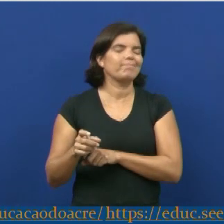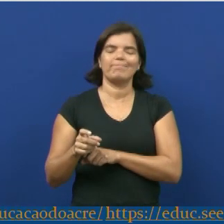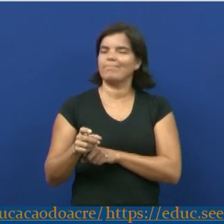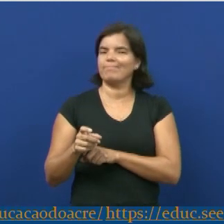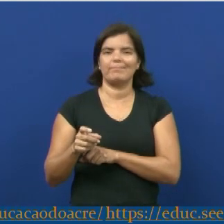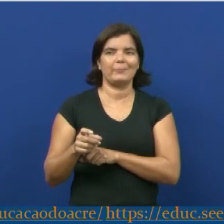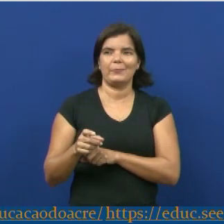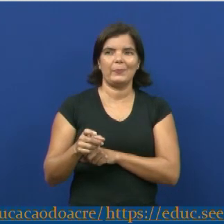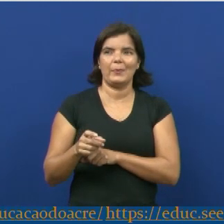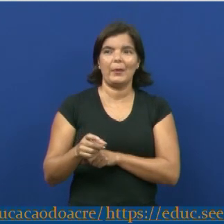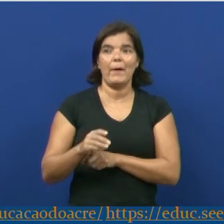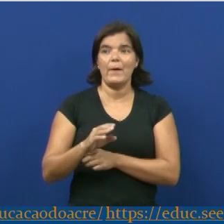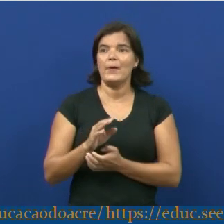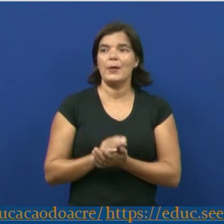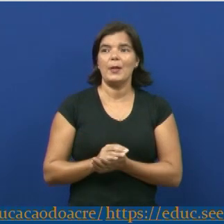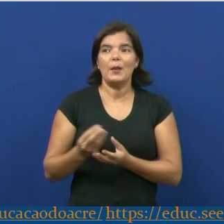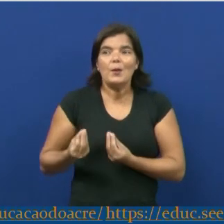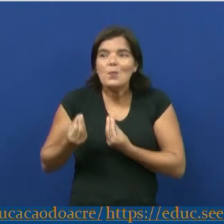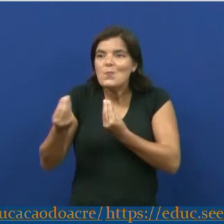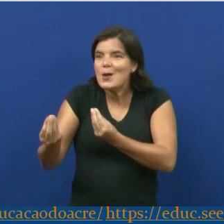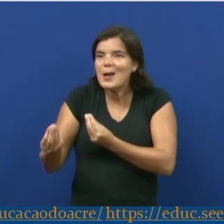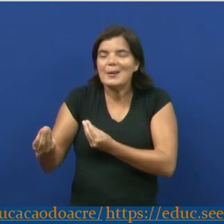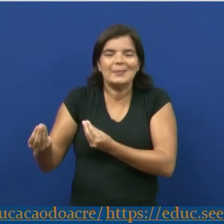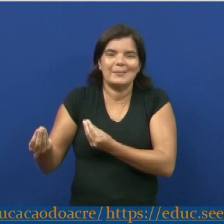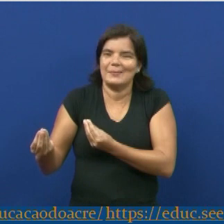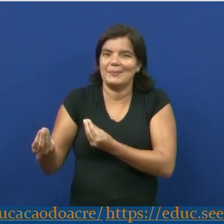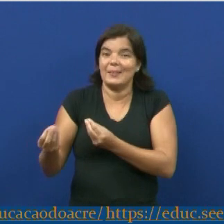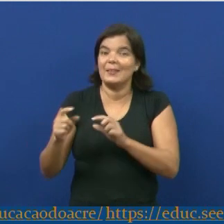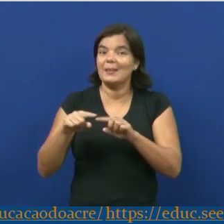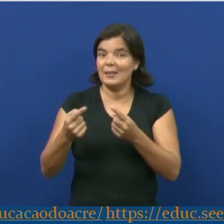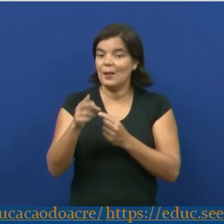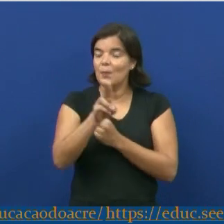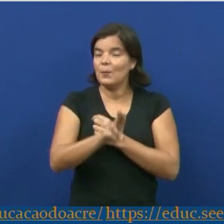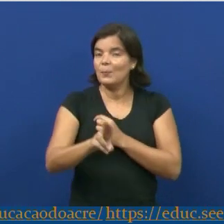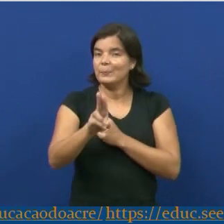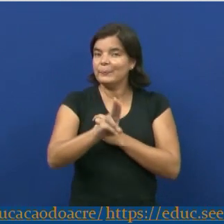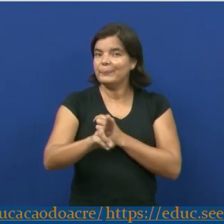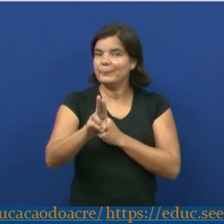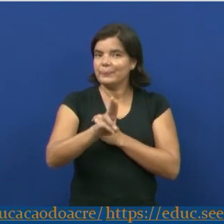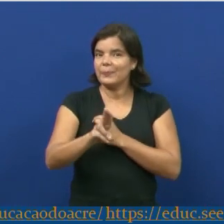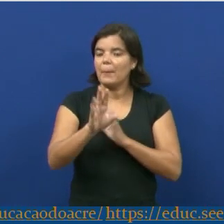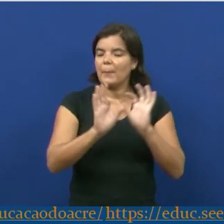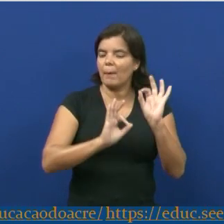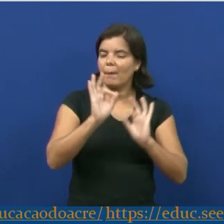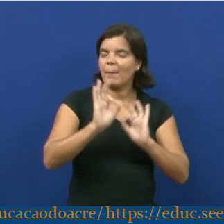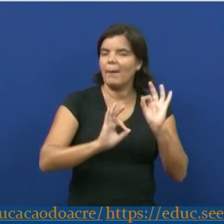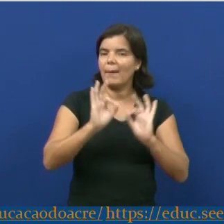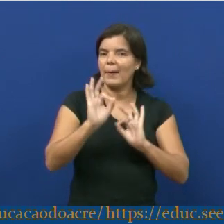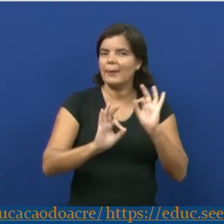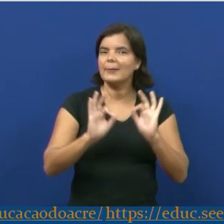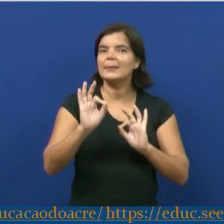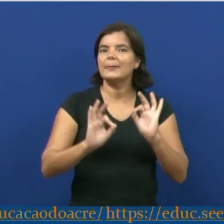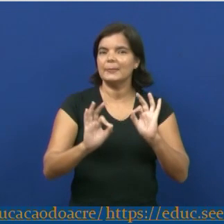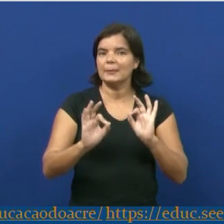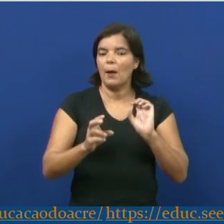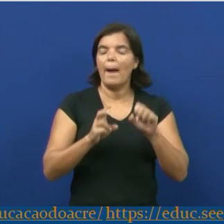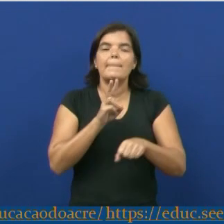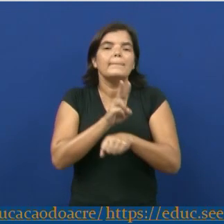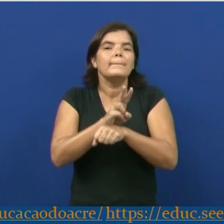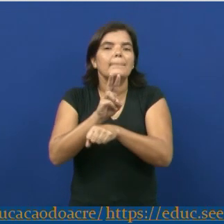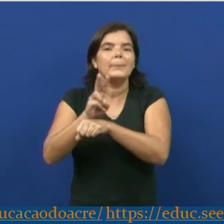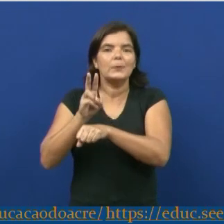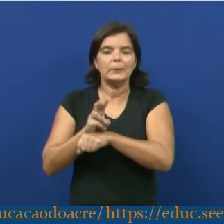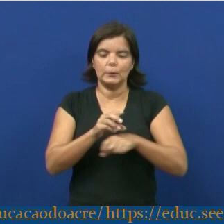gente. Ele não era doado para os camponeses. Ele era usado para fazer a proteção